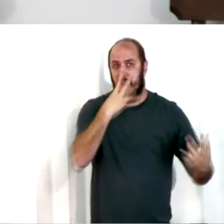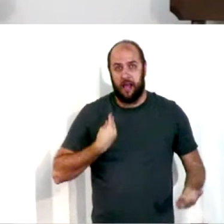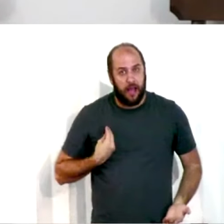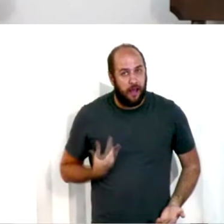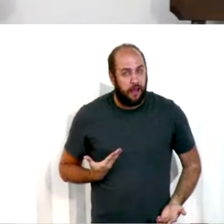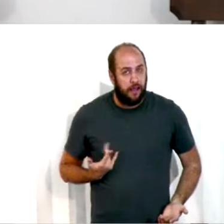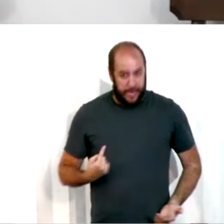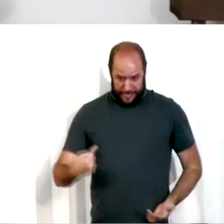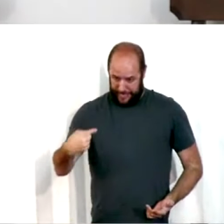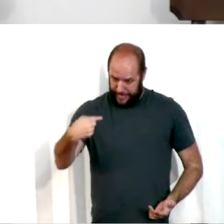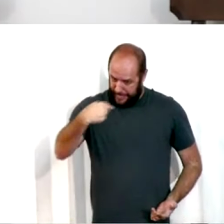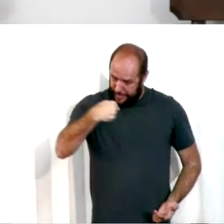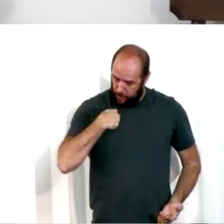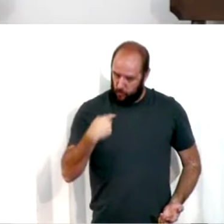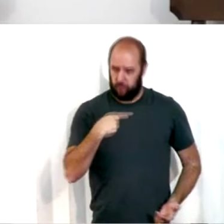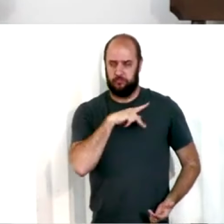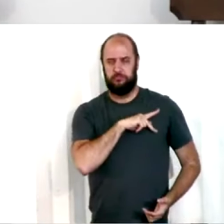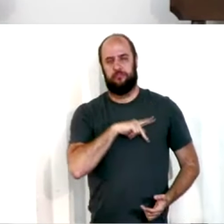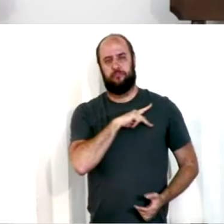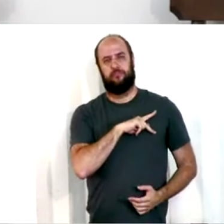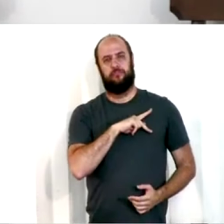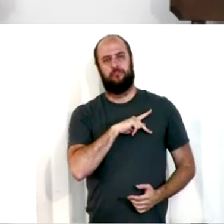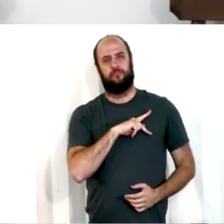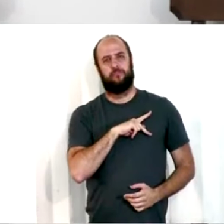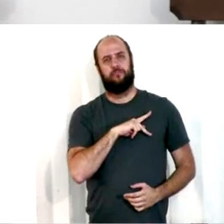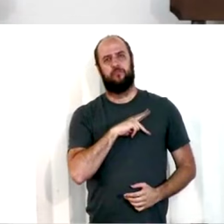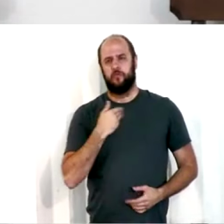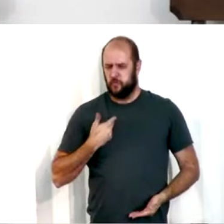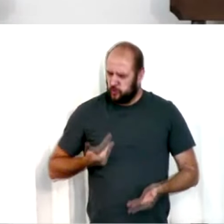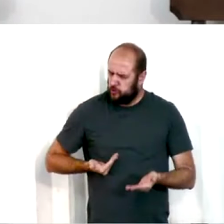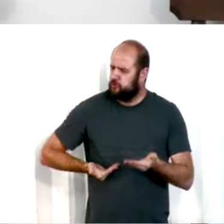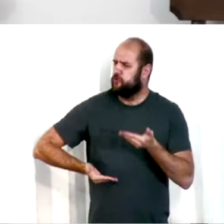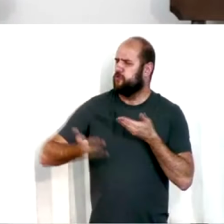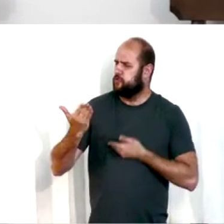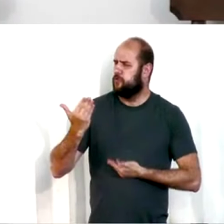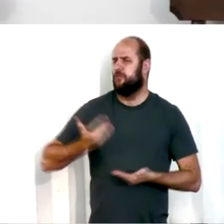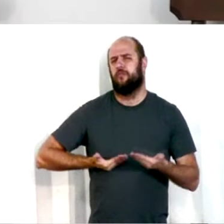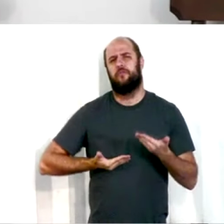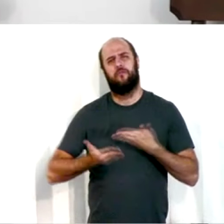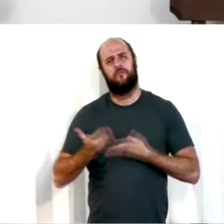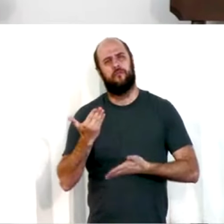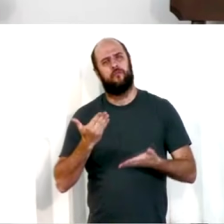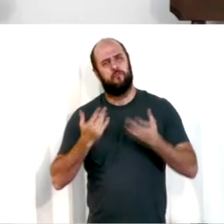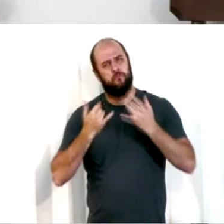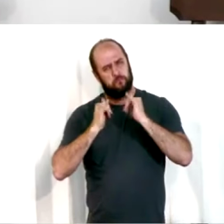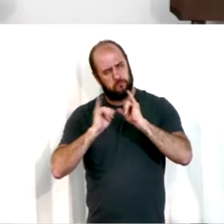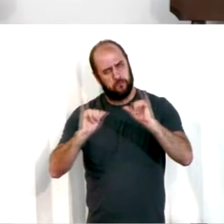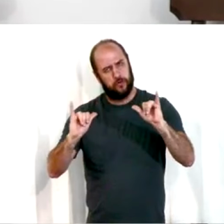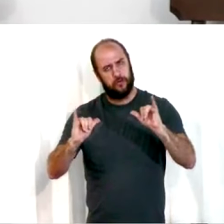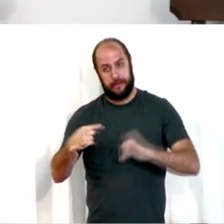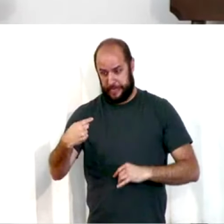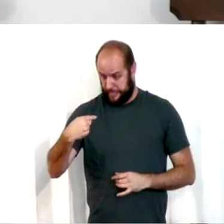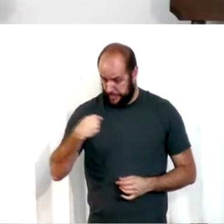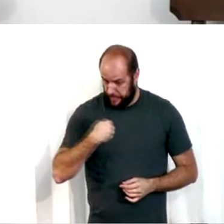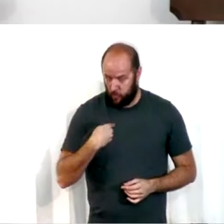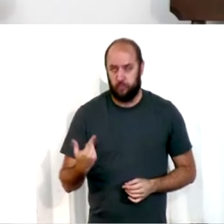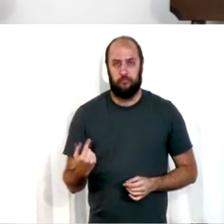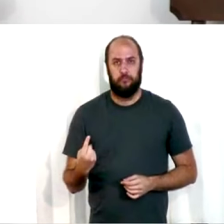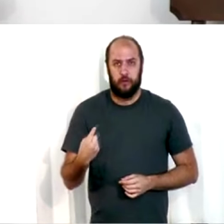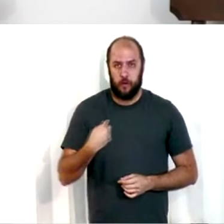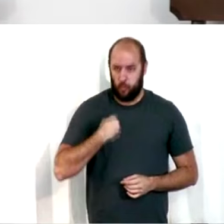Eu, Paulo, me tornei servo desta mensagem. Eu, Paulo, me